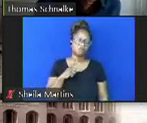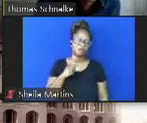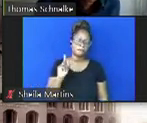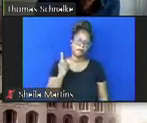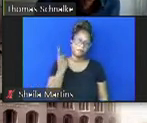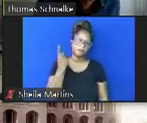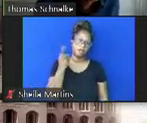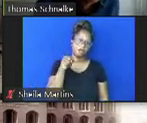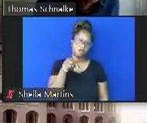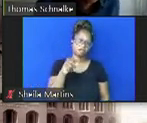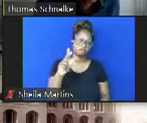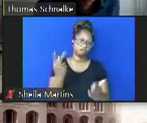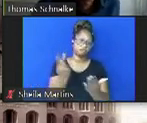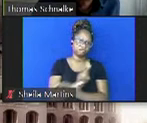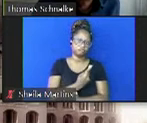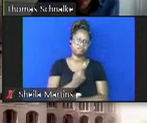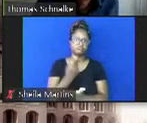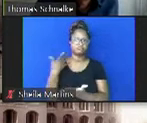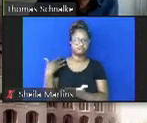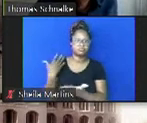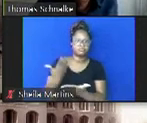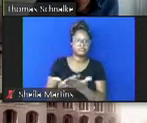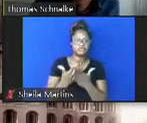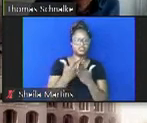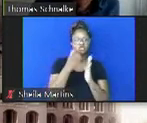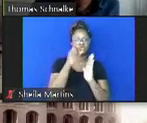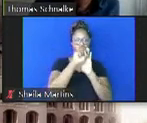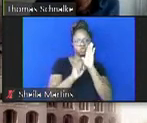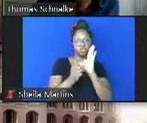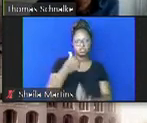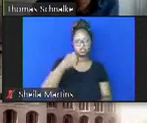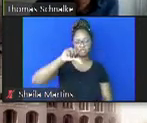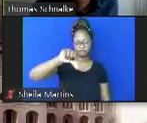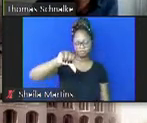foram criados já desde o século XIX e foram